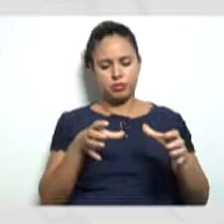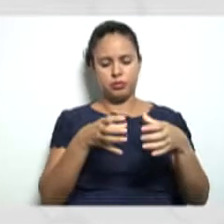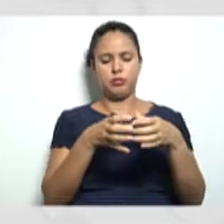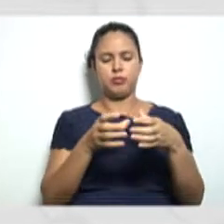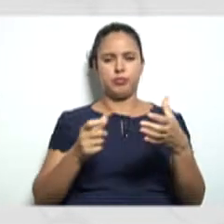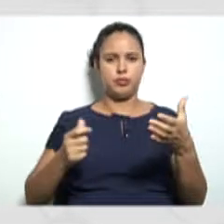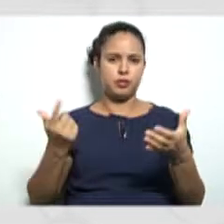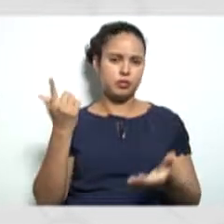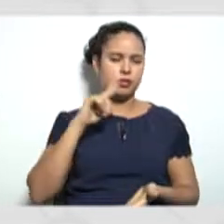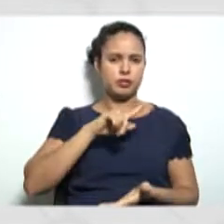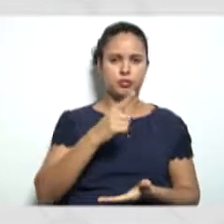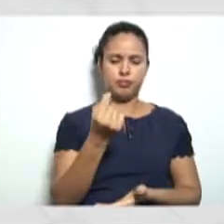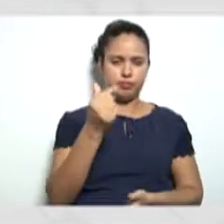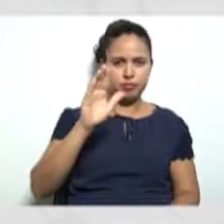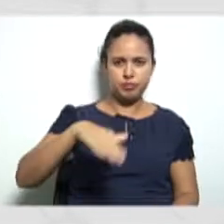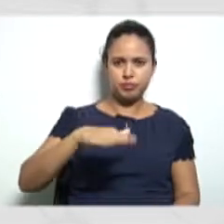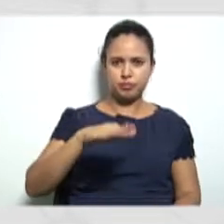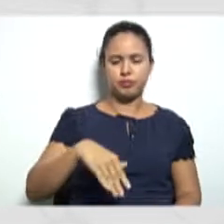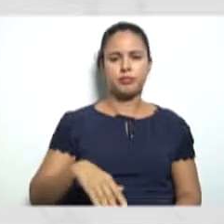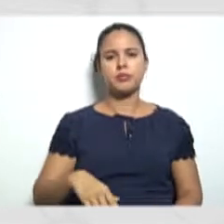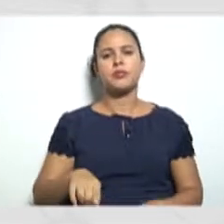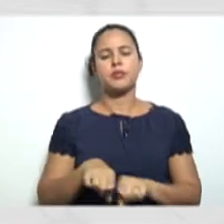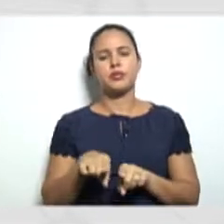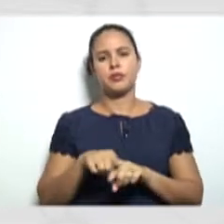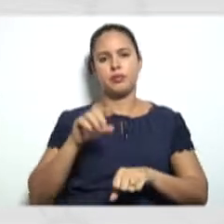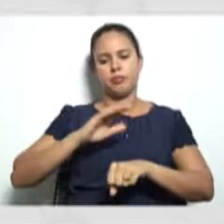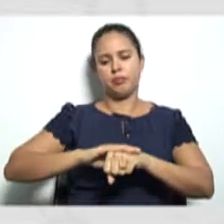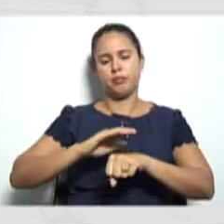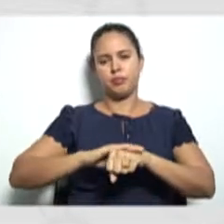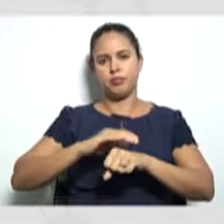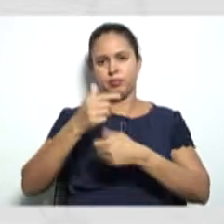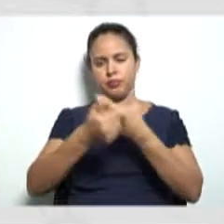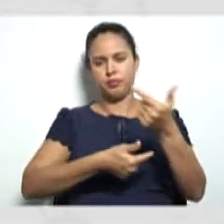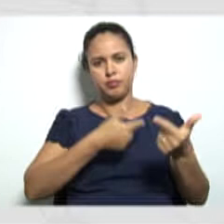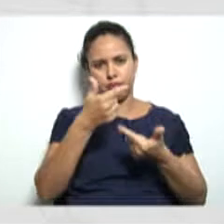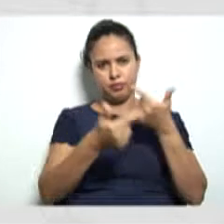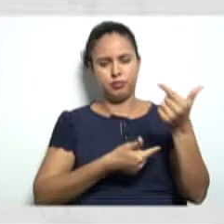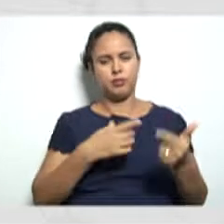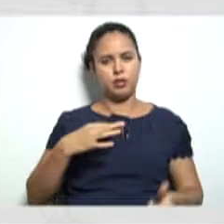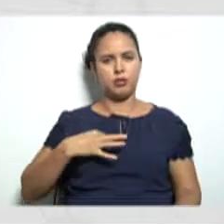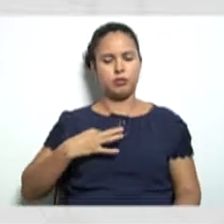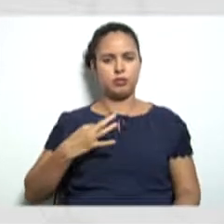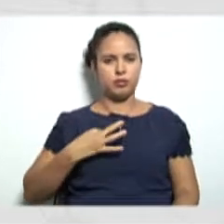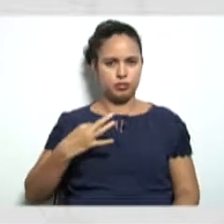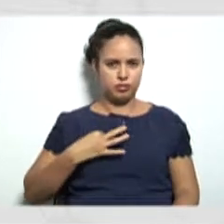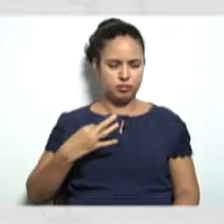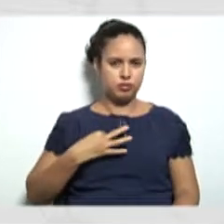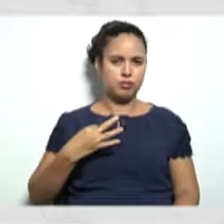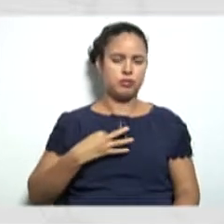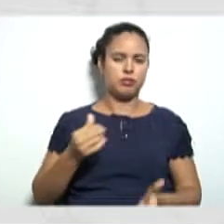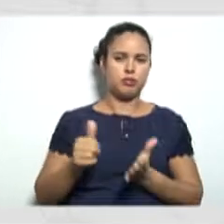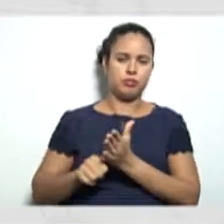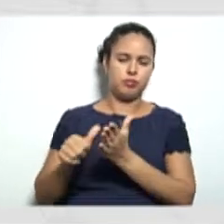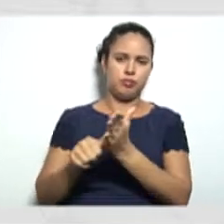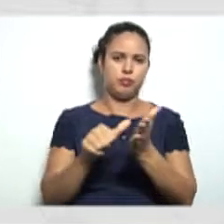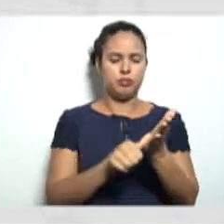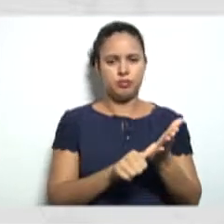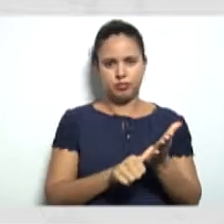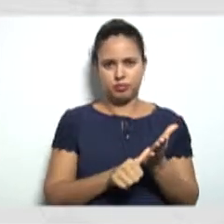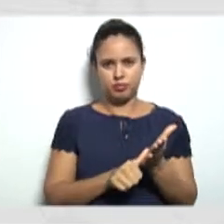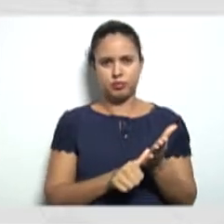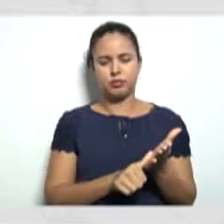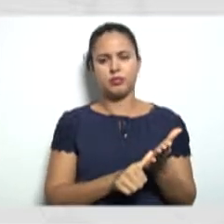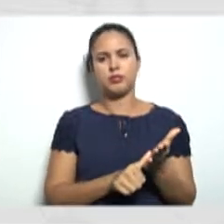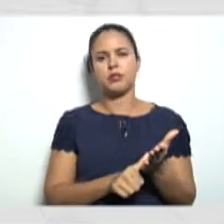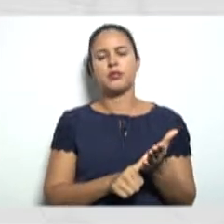preços. E a mão de obra, muitas vezes a mão de obra é voluntária dos cooperados, também alguma mão de obra contratada, por ser um